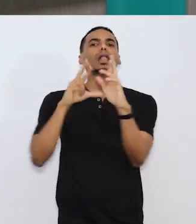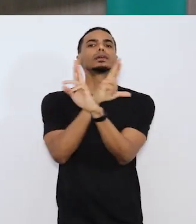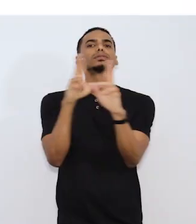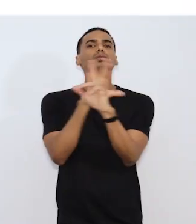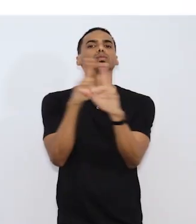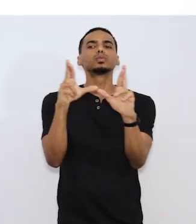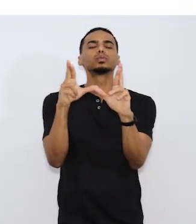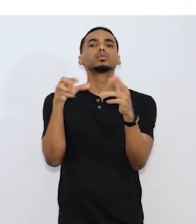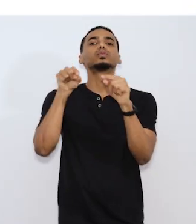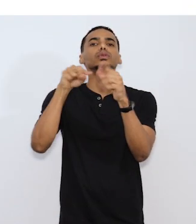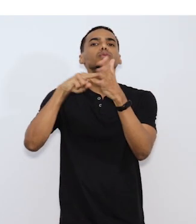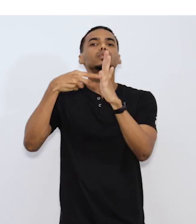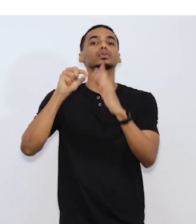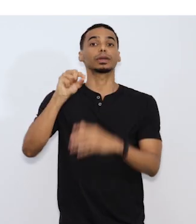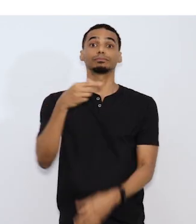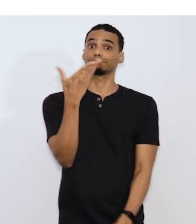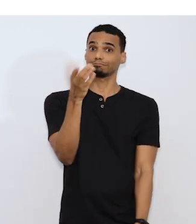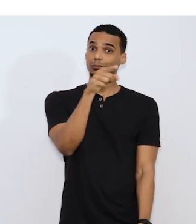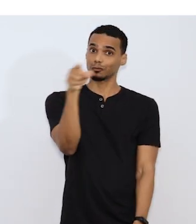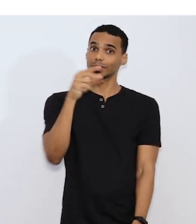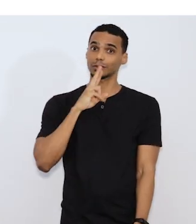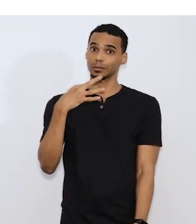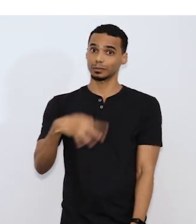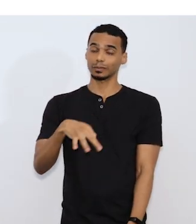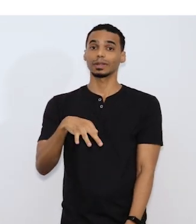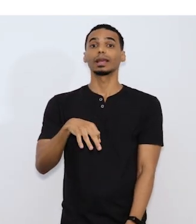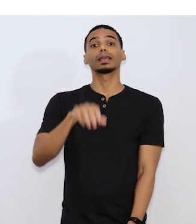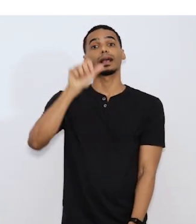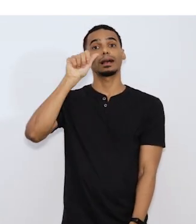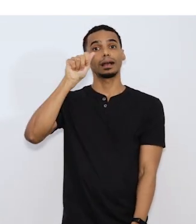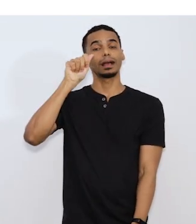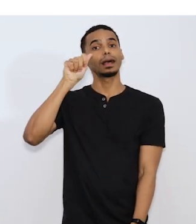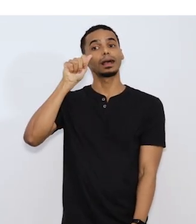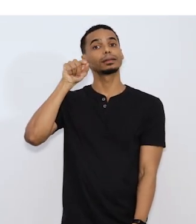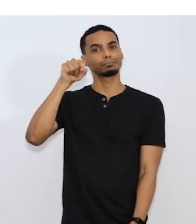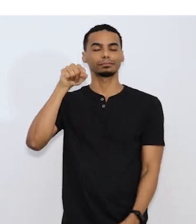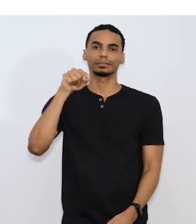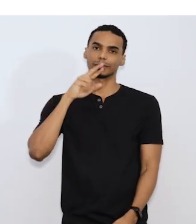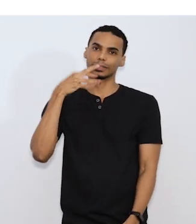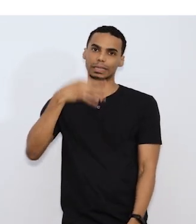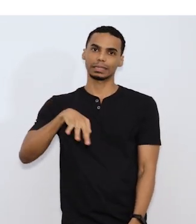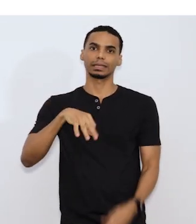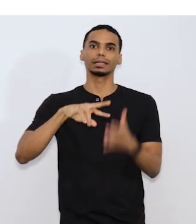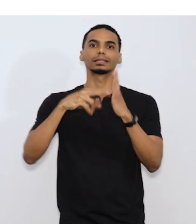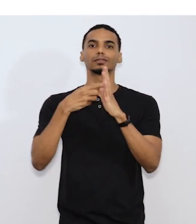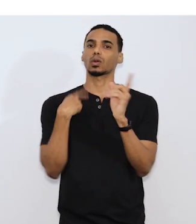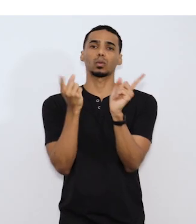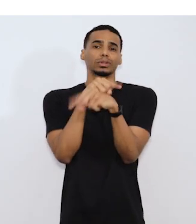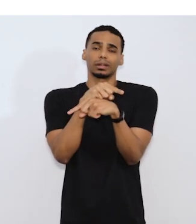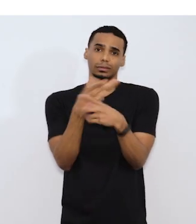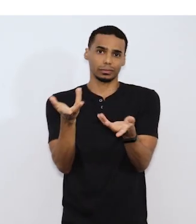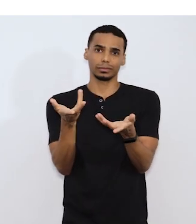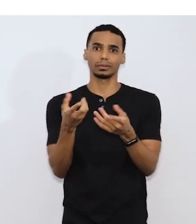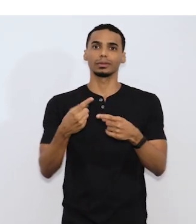de quê? E aí os meus alunos do TAP 3 marcaram a alternativa da letra A, que vai expressar uma relação de